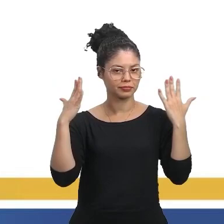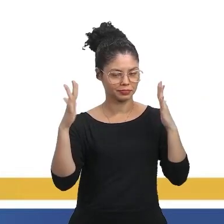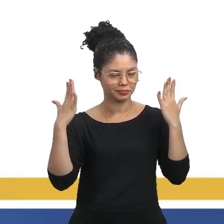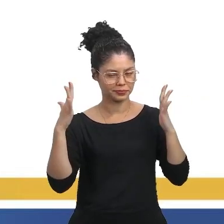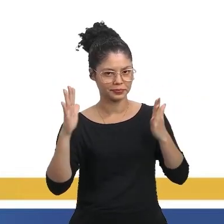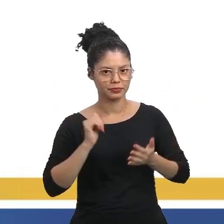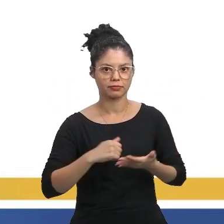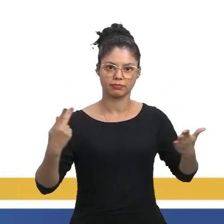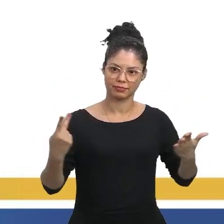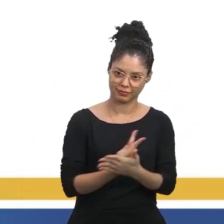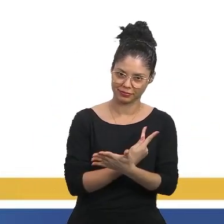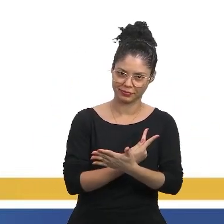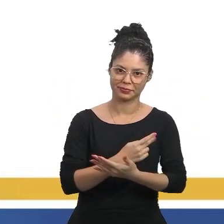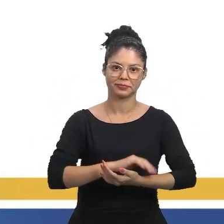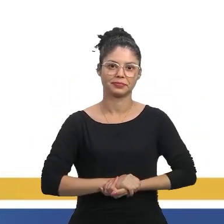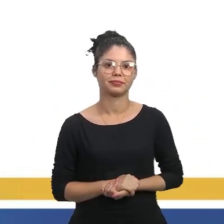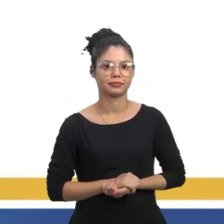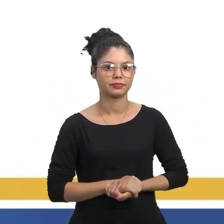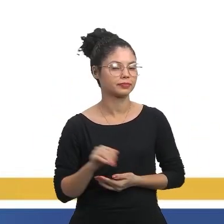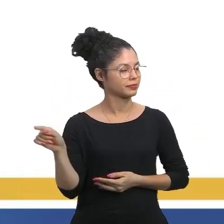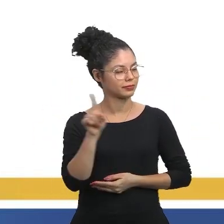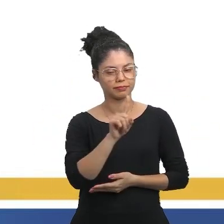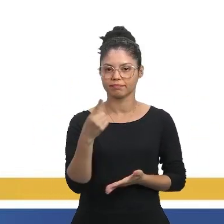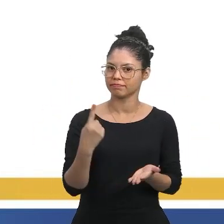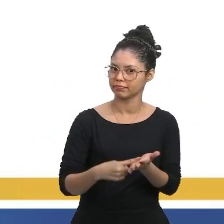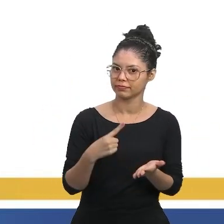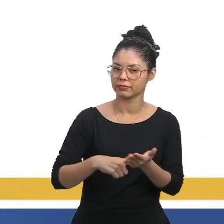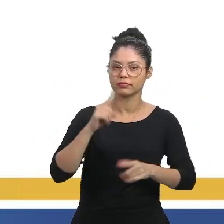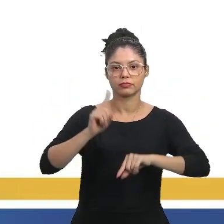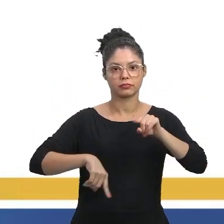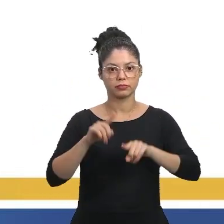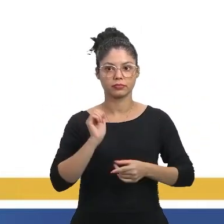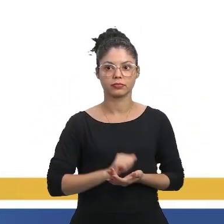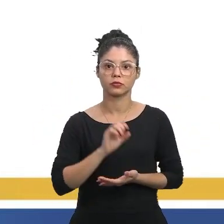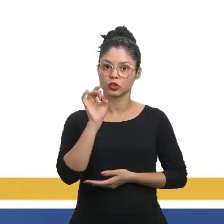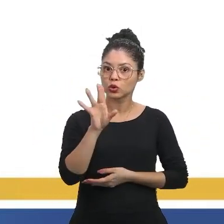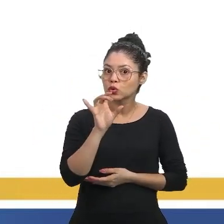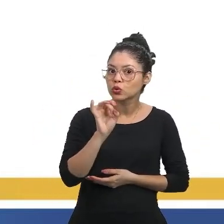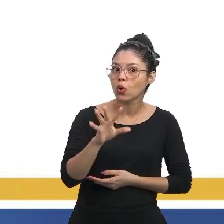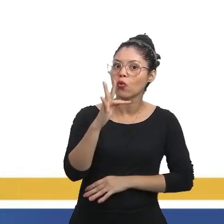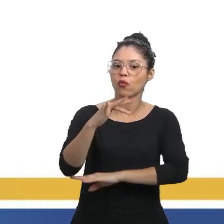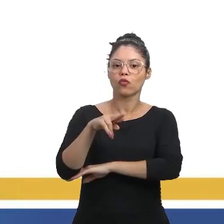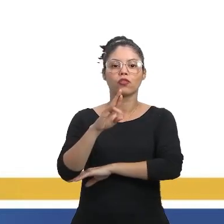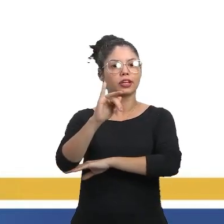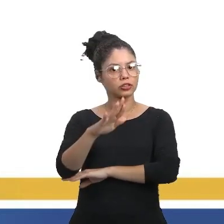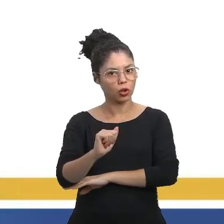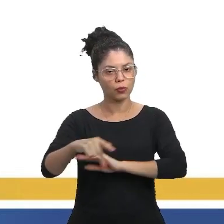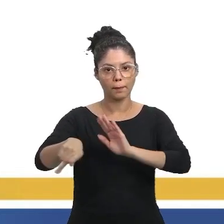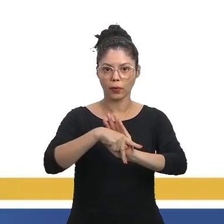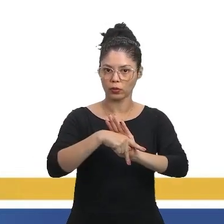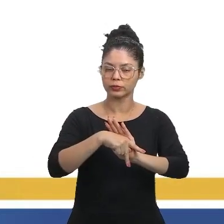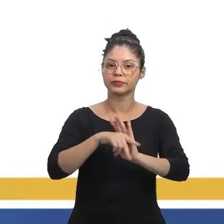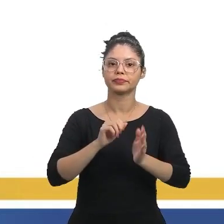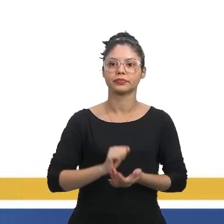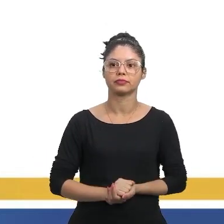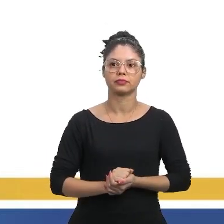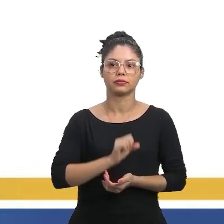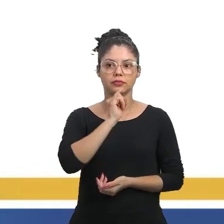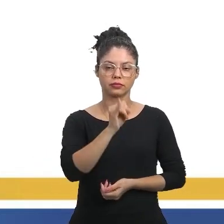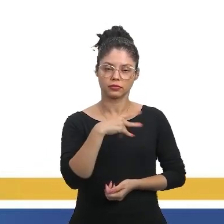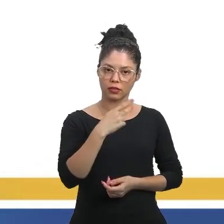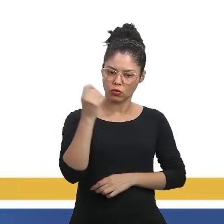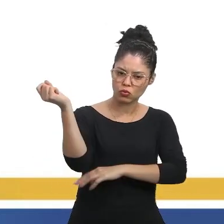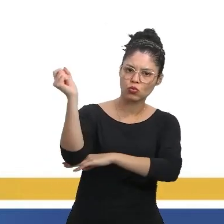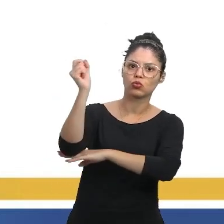parabéns, errou. Não é considerado matéria, pessoal, é apenas um fenômeno óptico. Agora, se a gente estiver falando